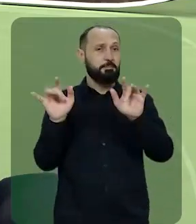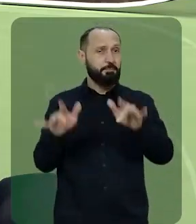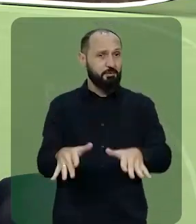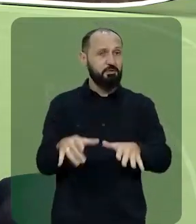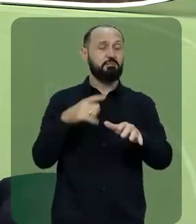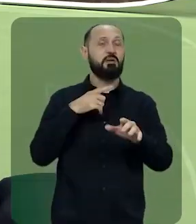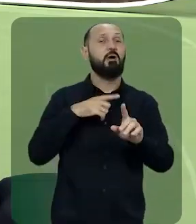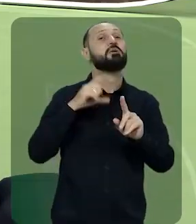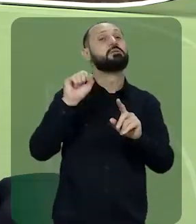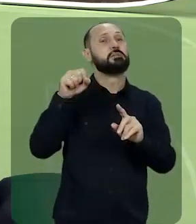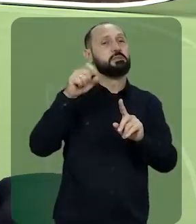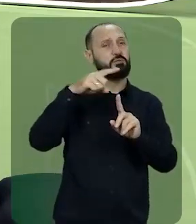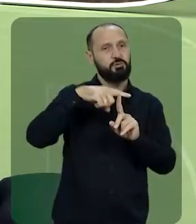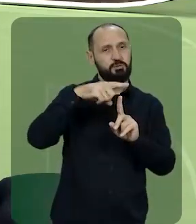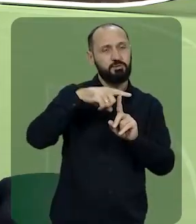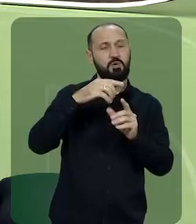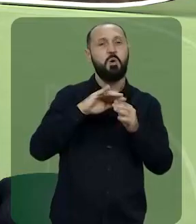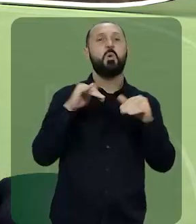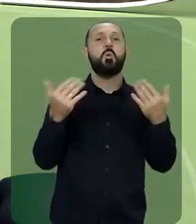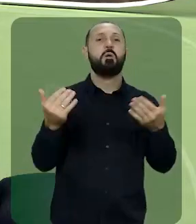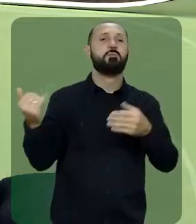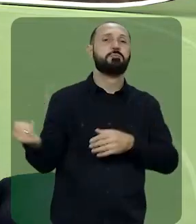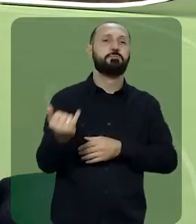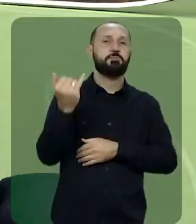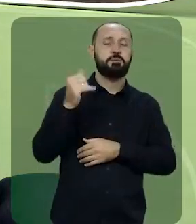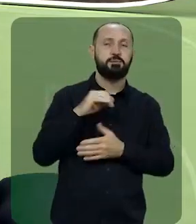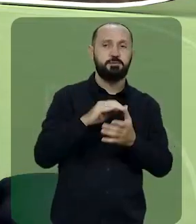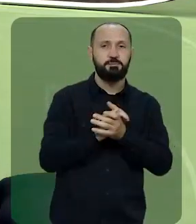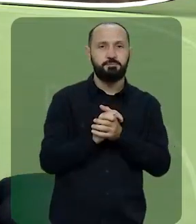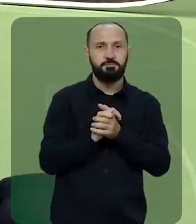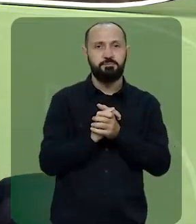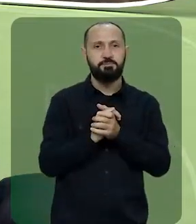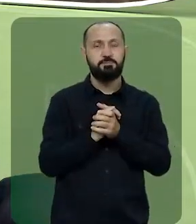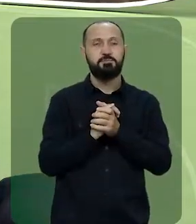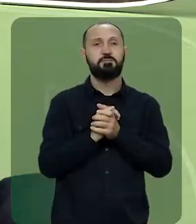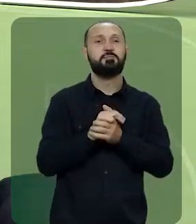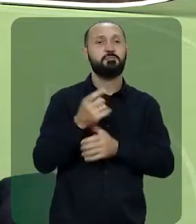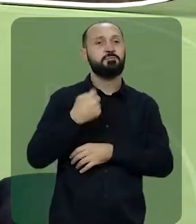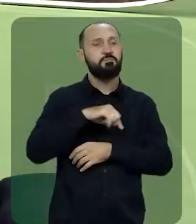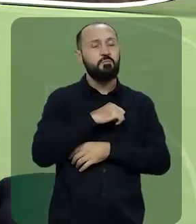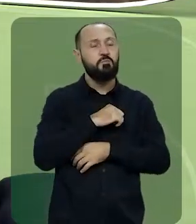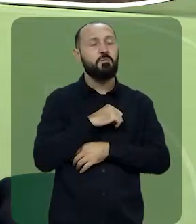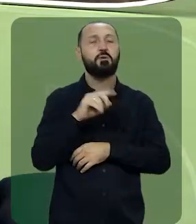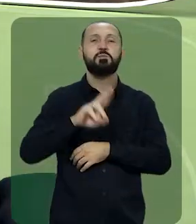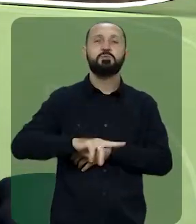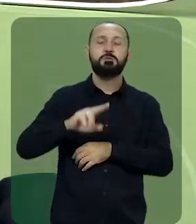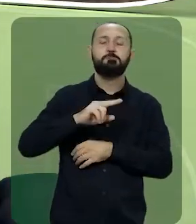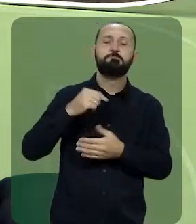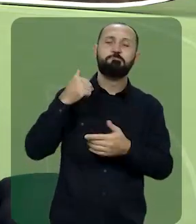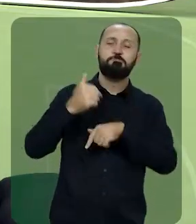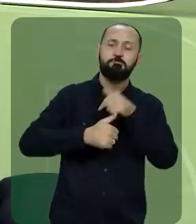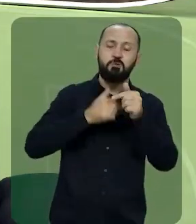tipifica também, com algumas outras diferentes, no caso entre a negligência e tudo mais, mas também há essa